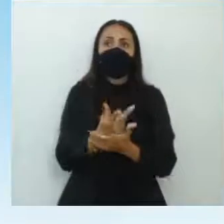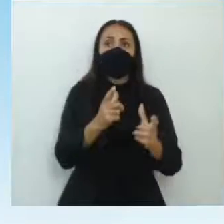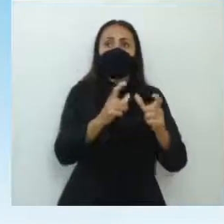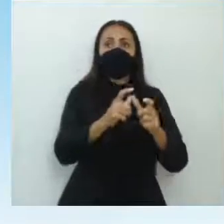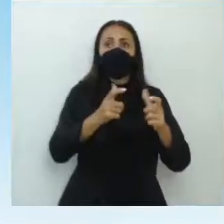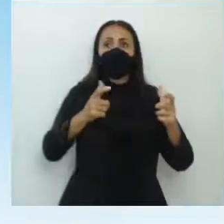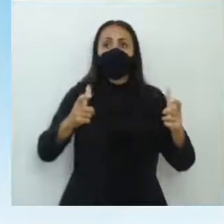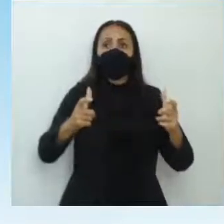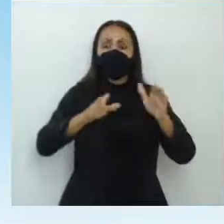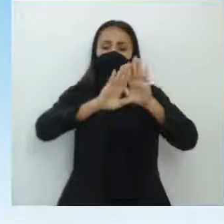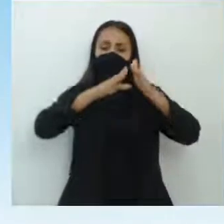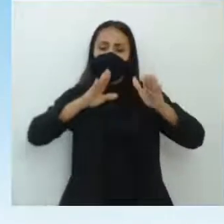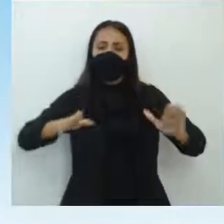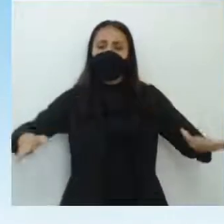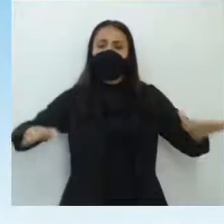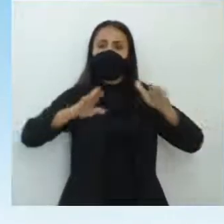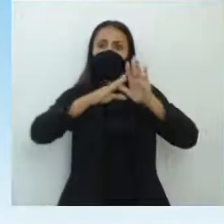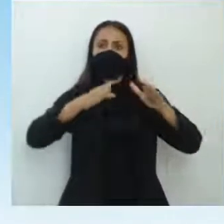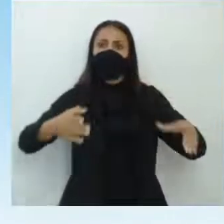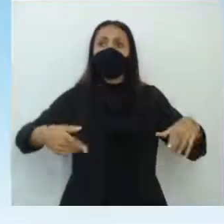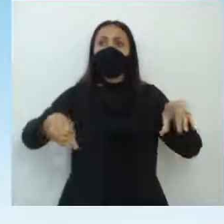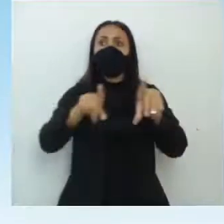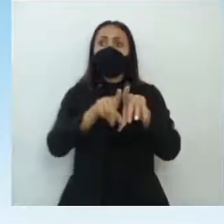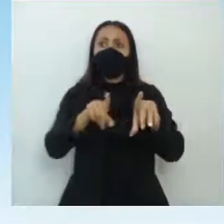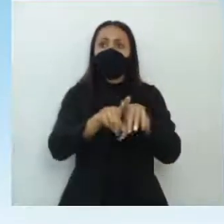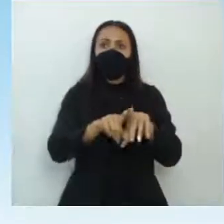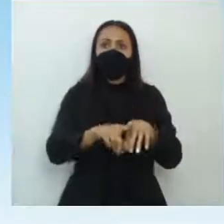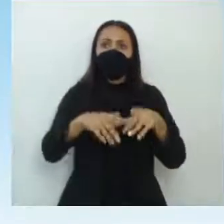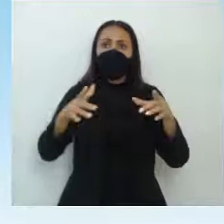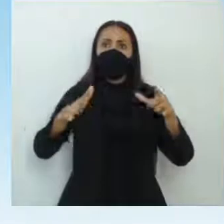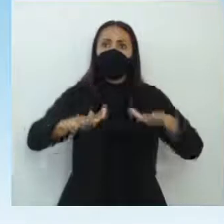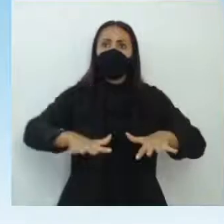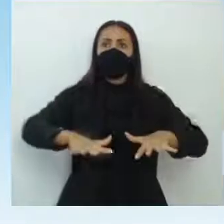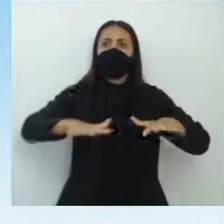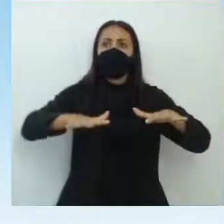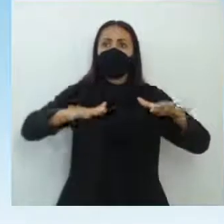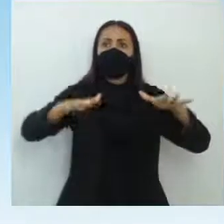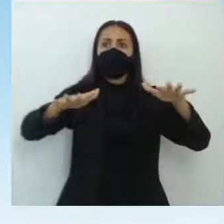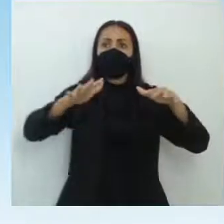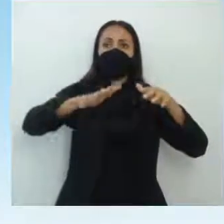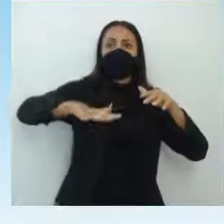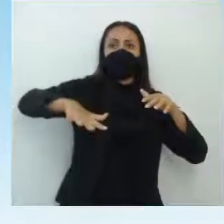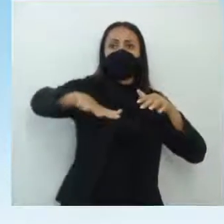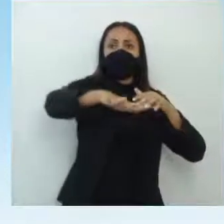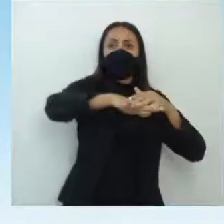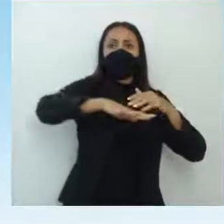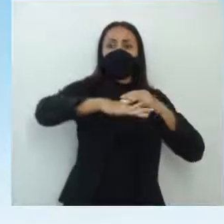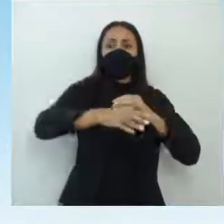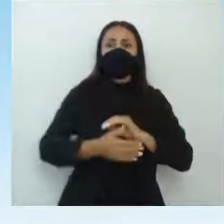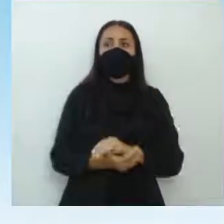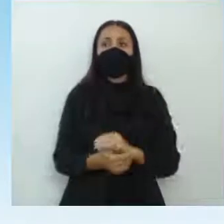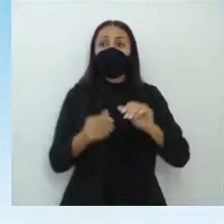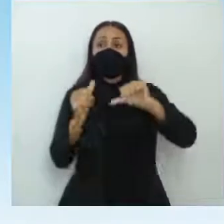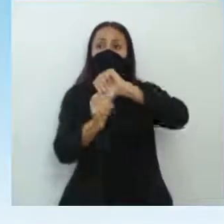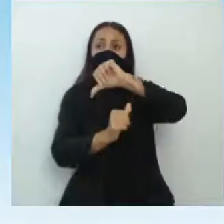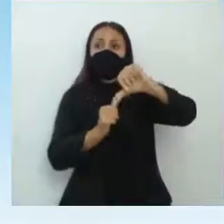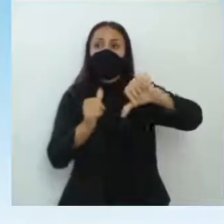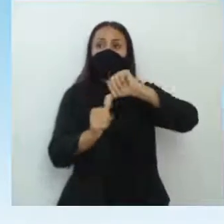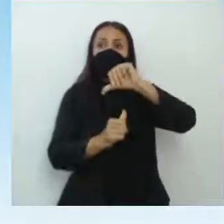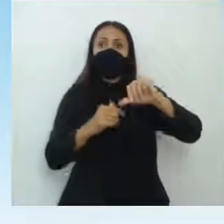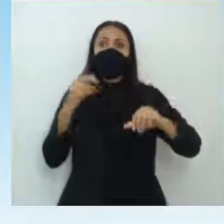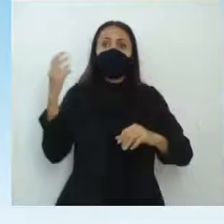dos oceanos e também as inundações de certas áreas litorâneas. As mudanças que